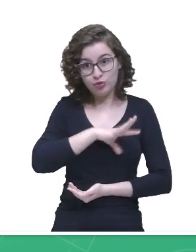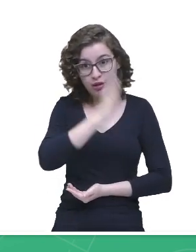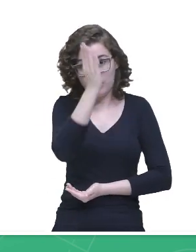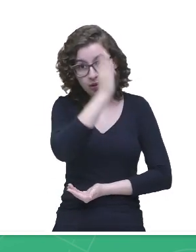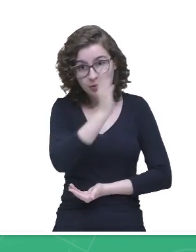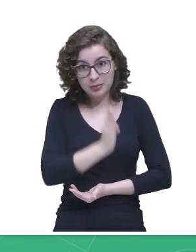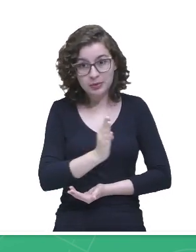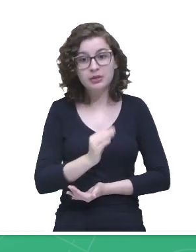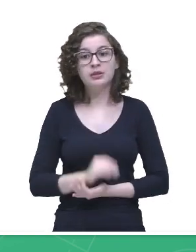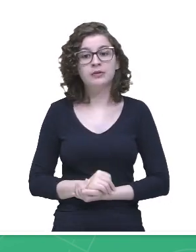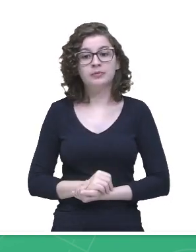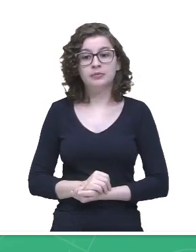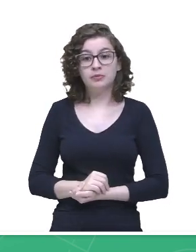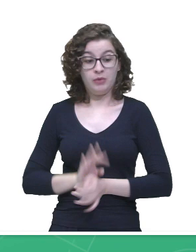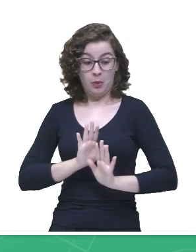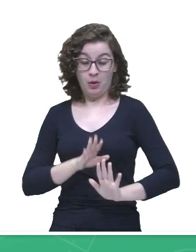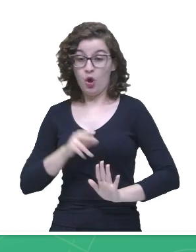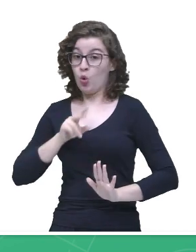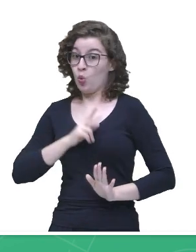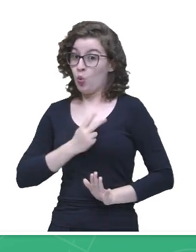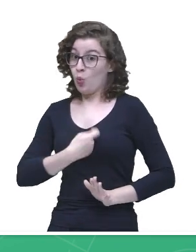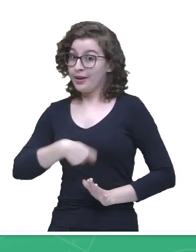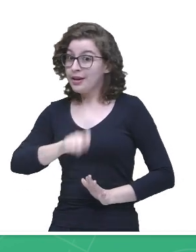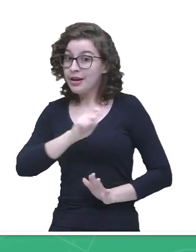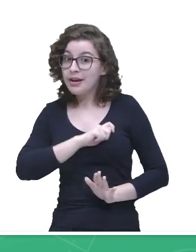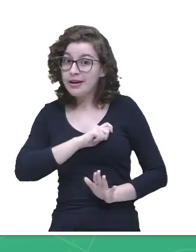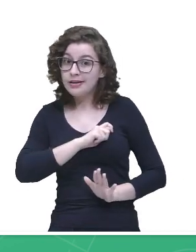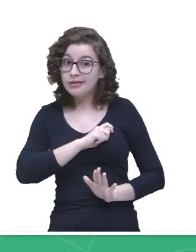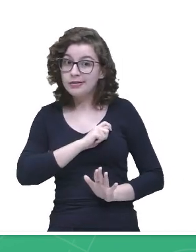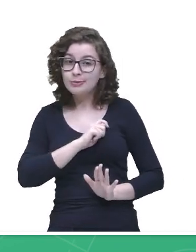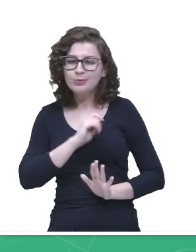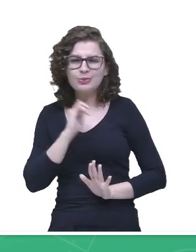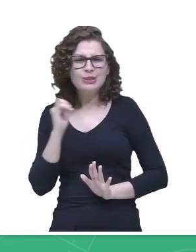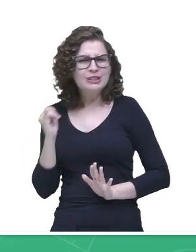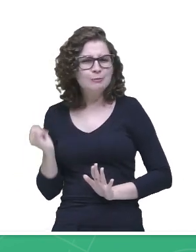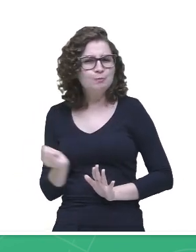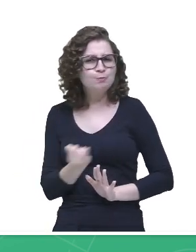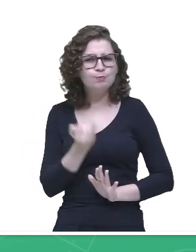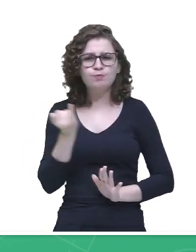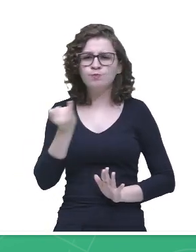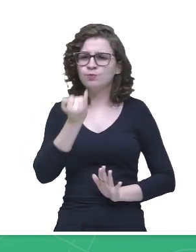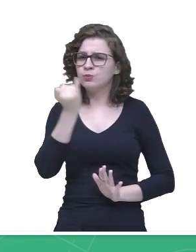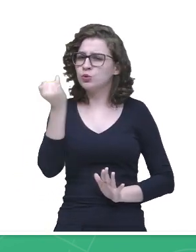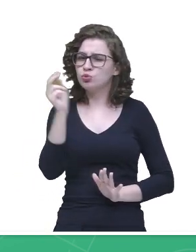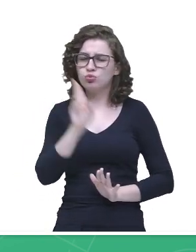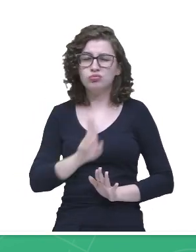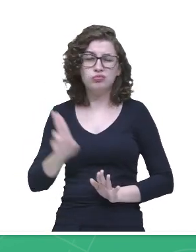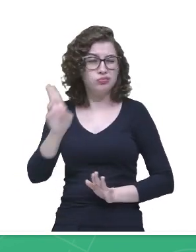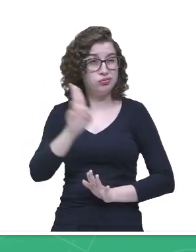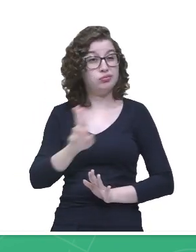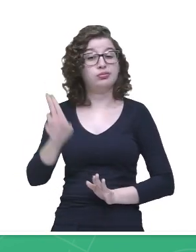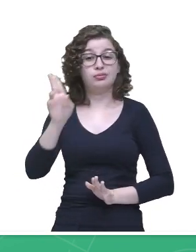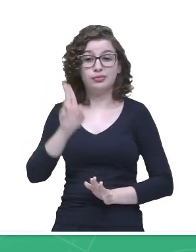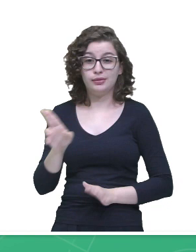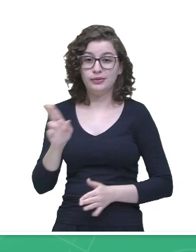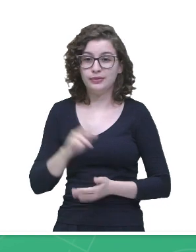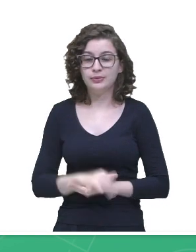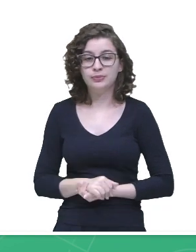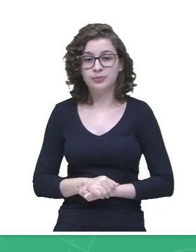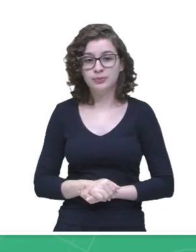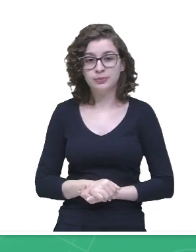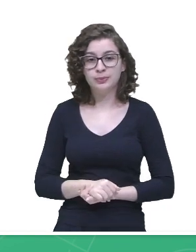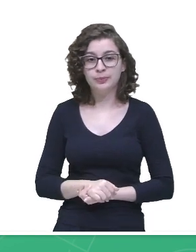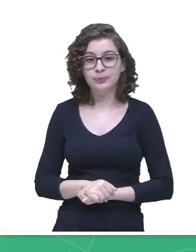língua espanhola, o verbo haber, ele é amplamente utilizado. Todo verbo no